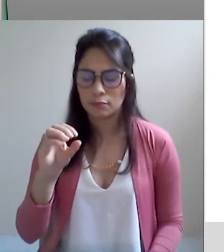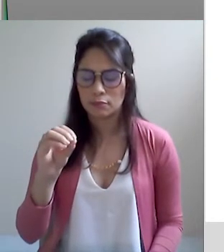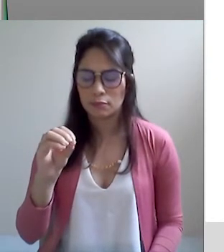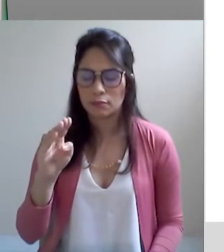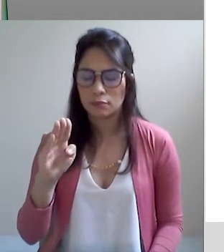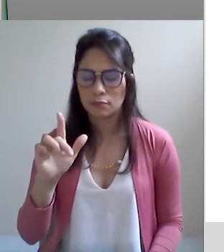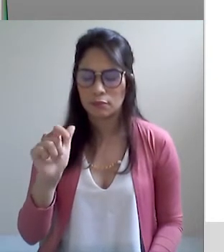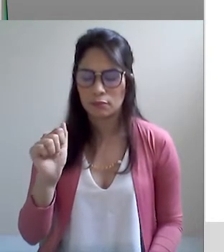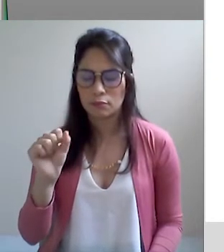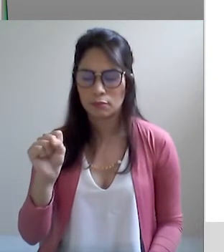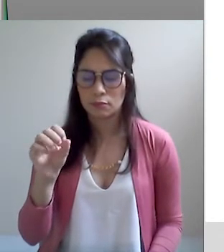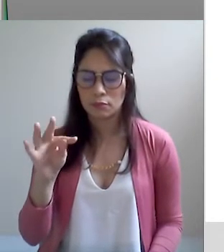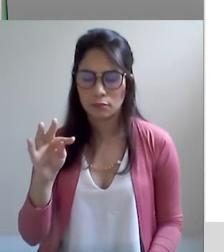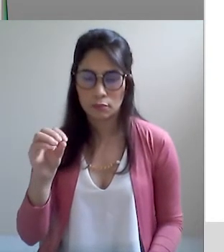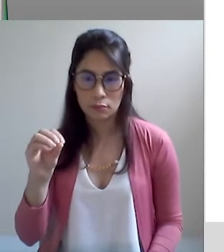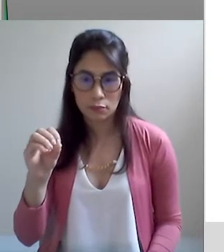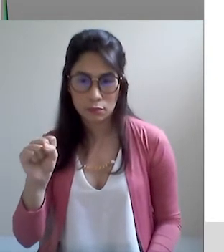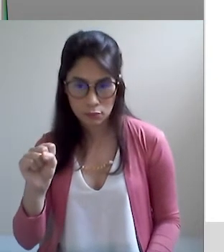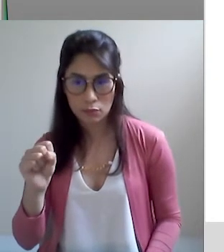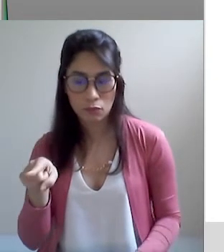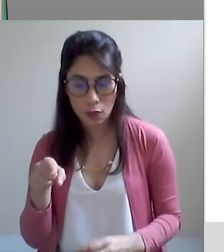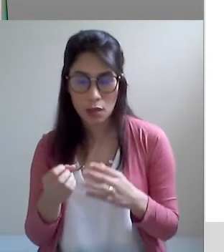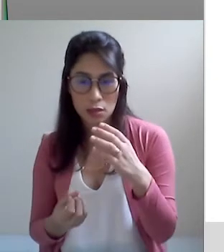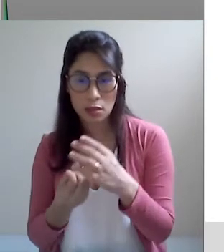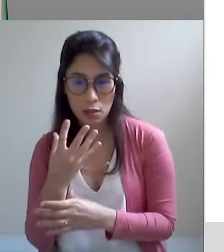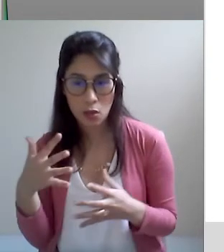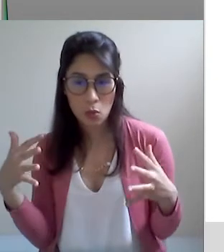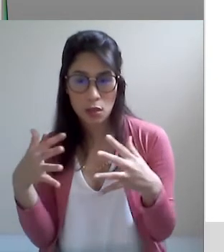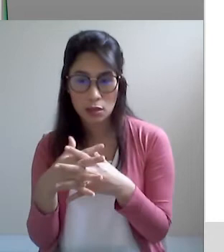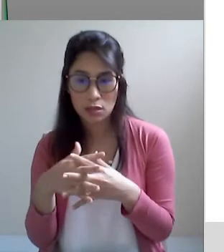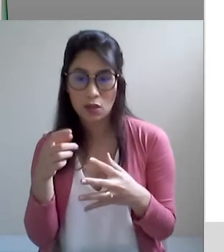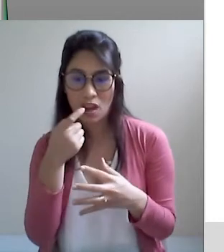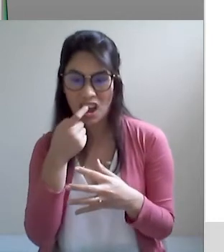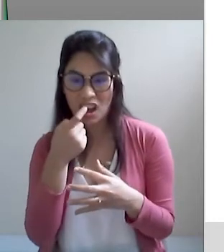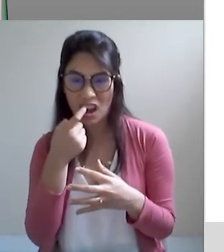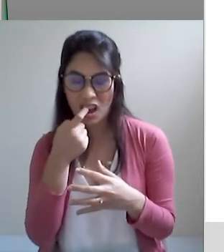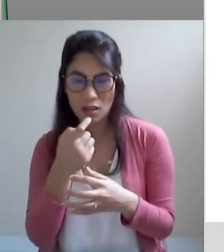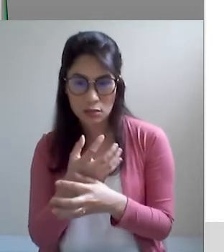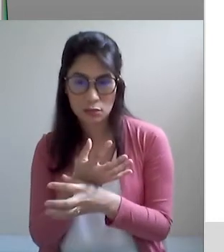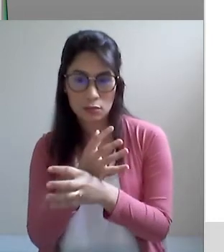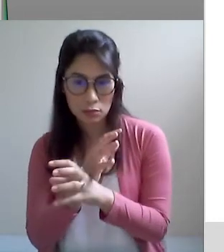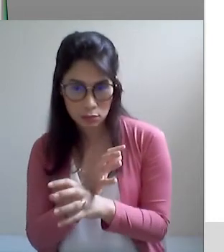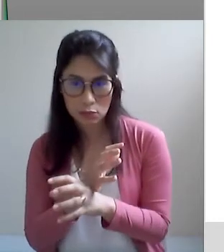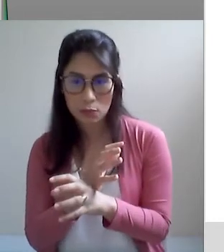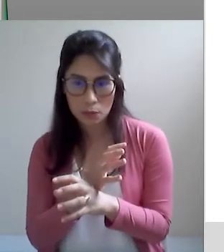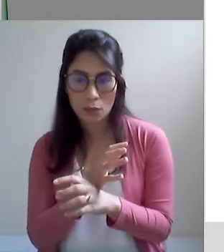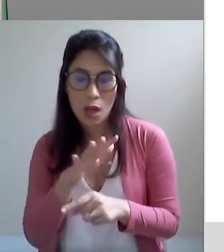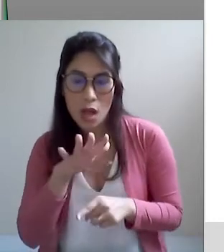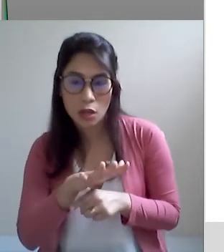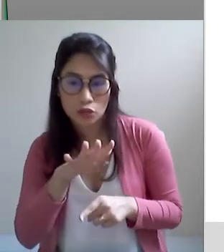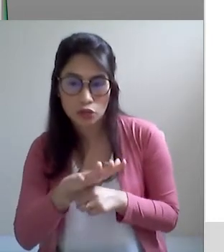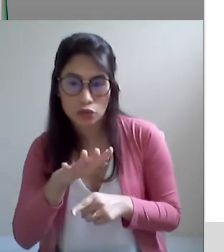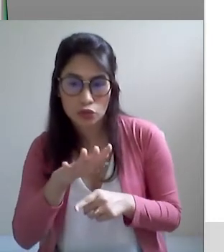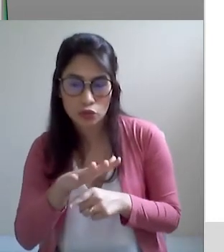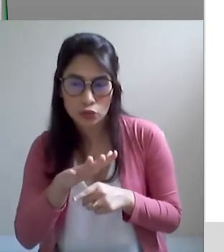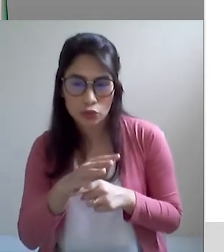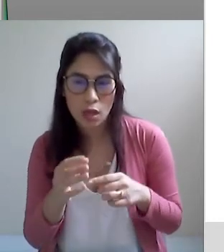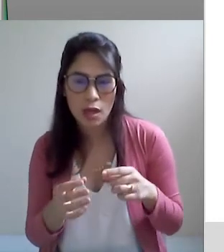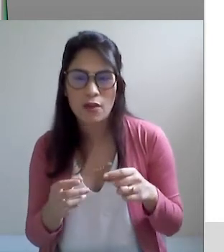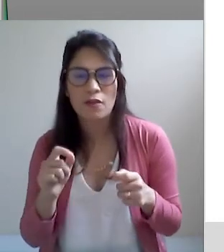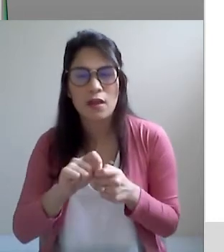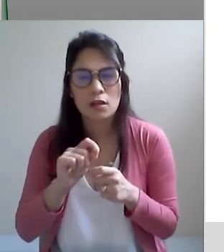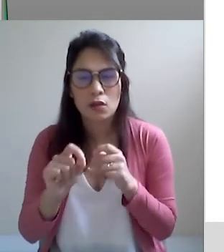Osteoblastos são células formadoras do tecido ósseo. Assim sendo, são células sinteticamente ativas,